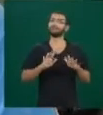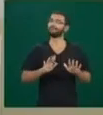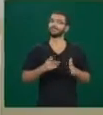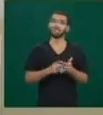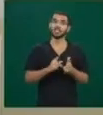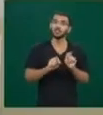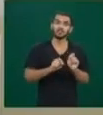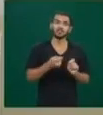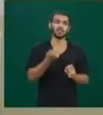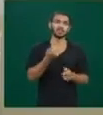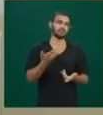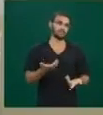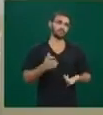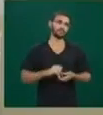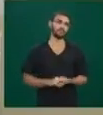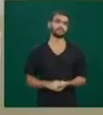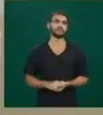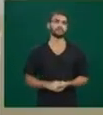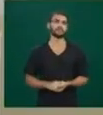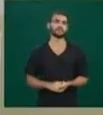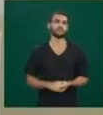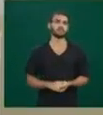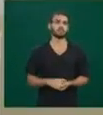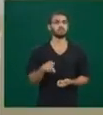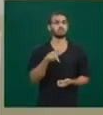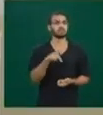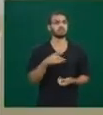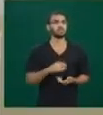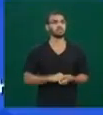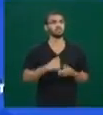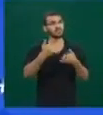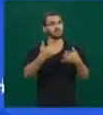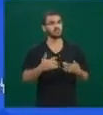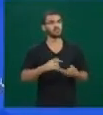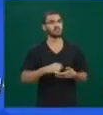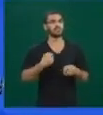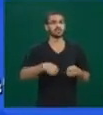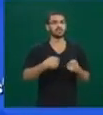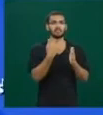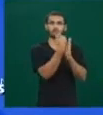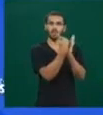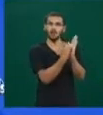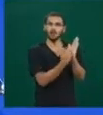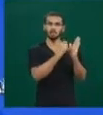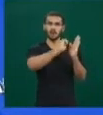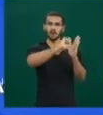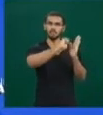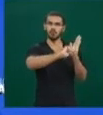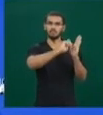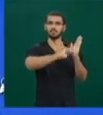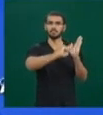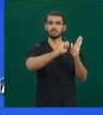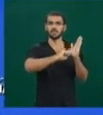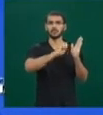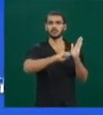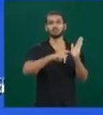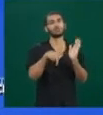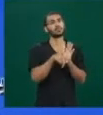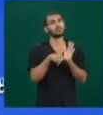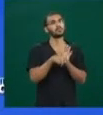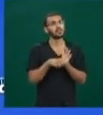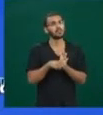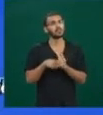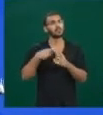são. O Master Coach, doutor em educação, dá algumas dicas. Fazer uma lista com todas as atividades da semana para ver como o